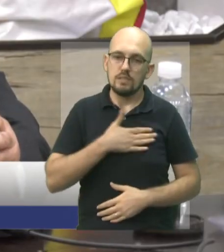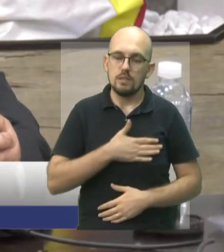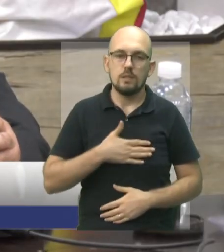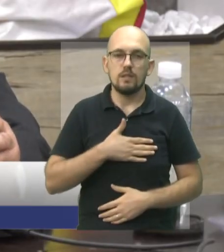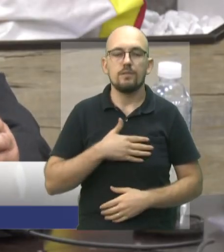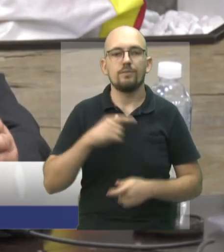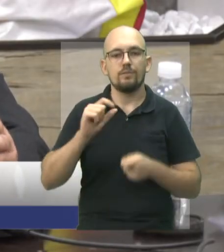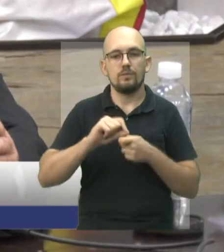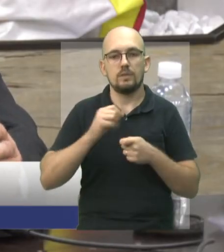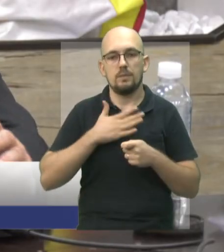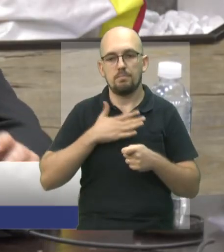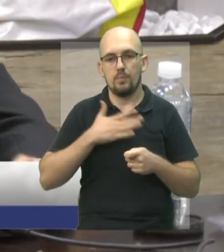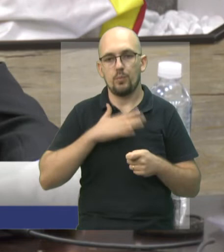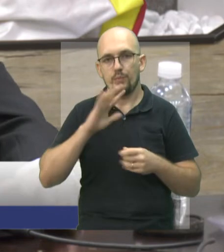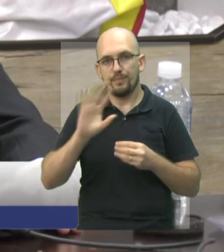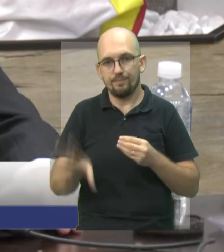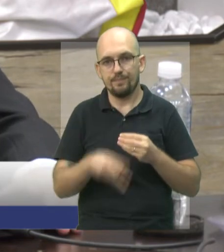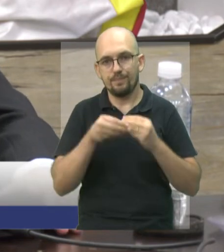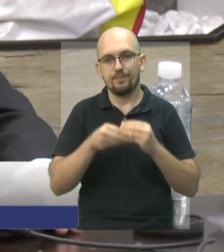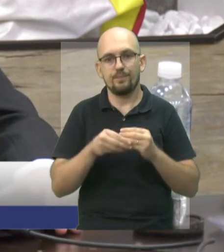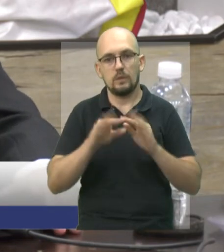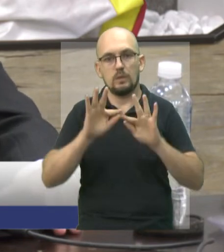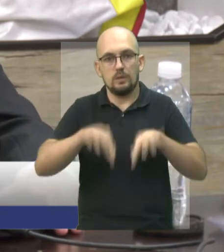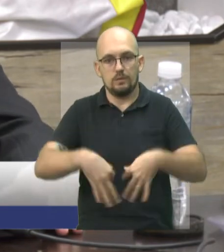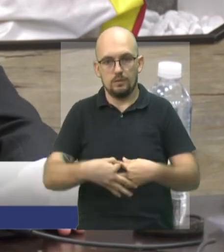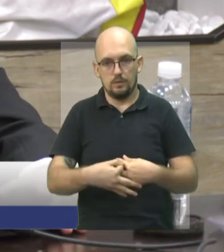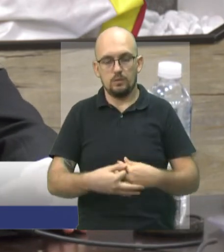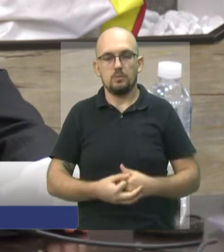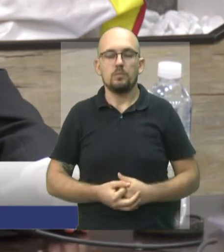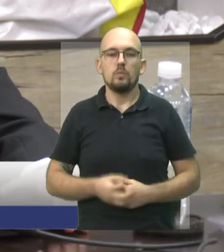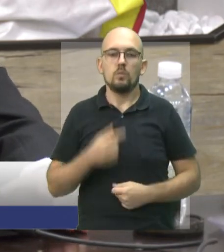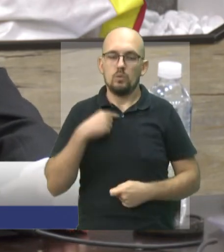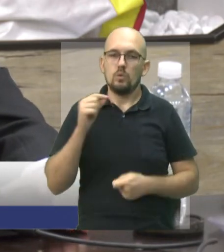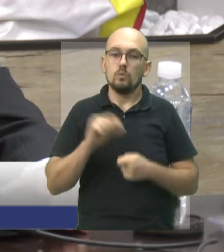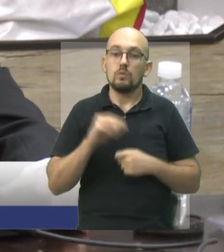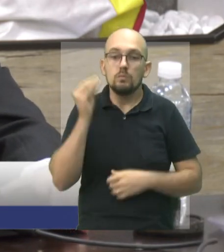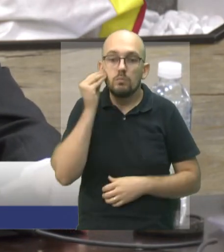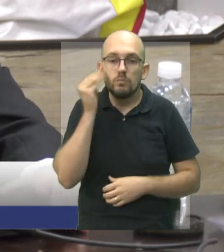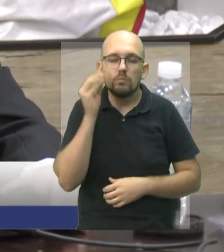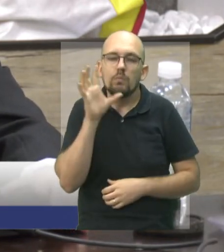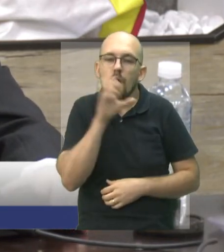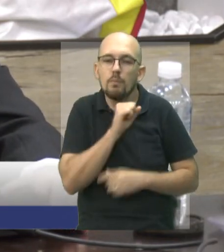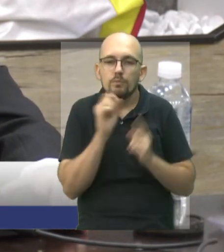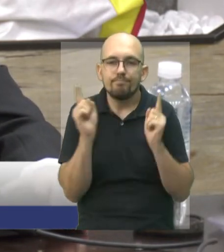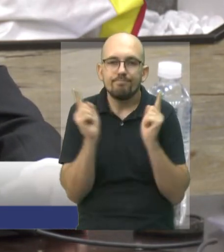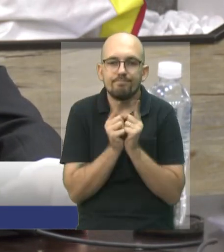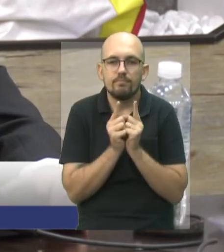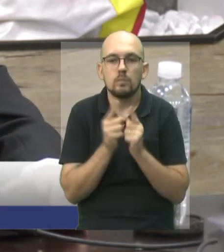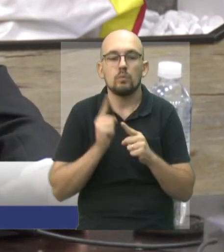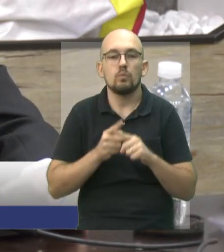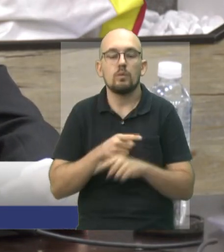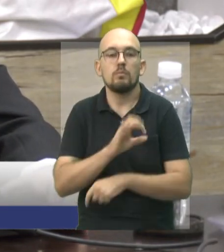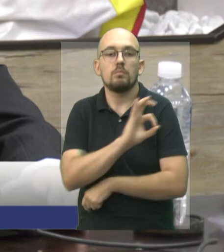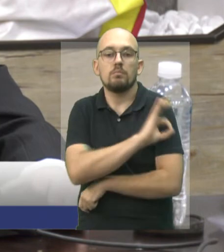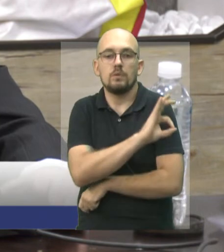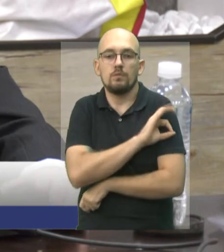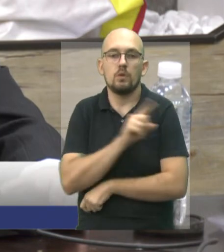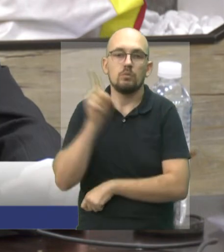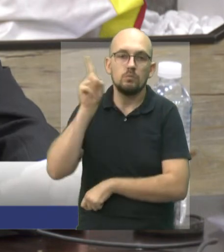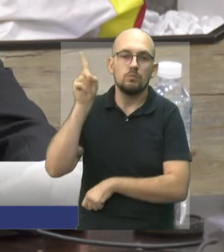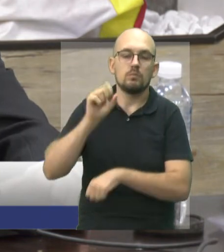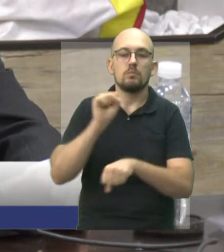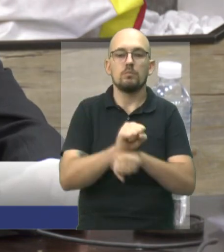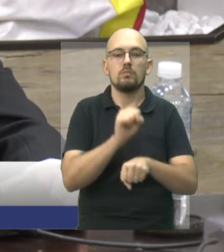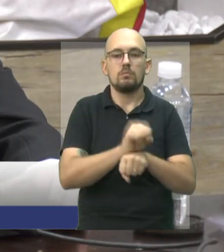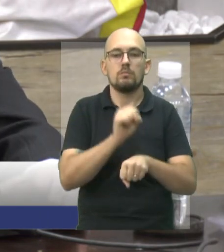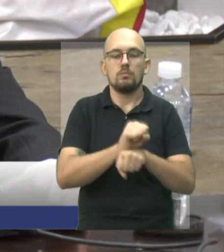minhas considerações finais. Vou fazer o possível para ser breve, porque o nosso prefeito está nos aguardando